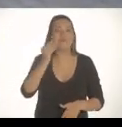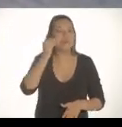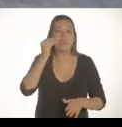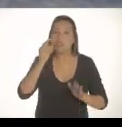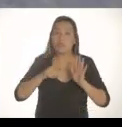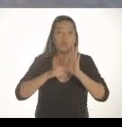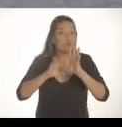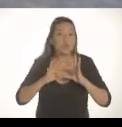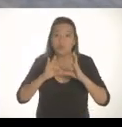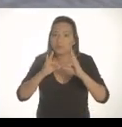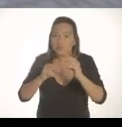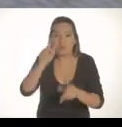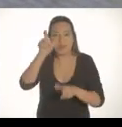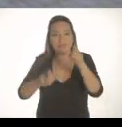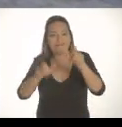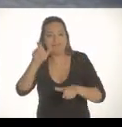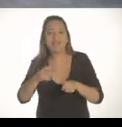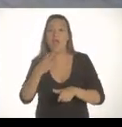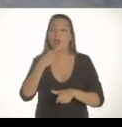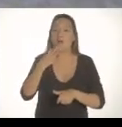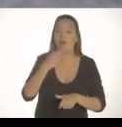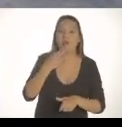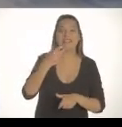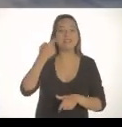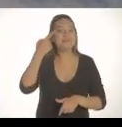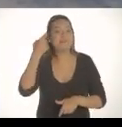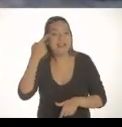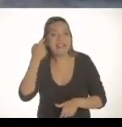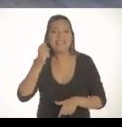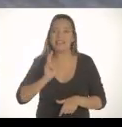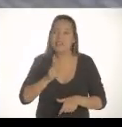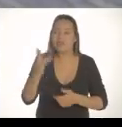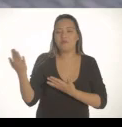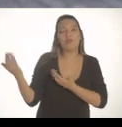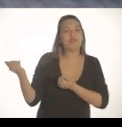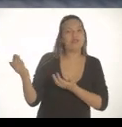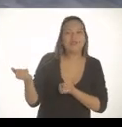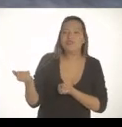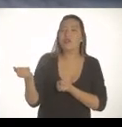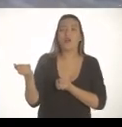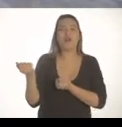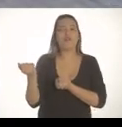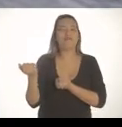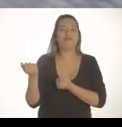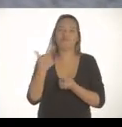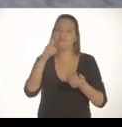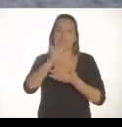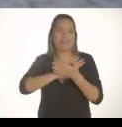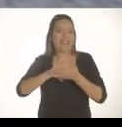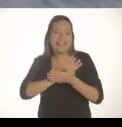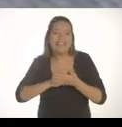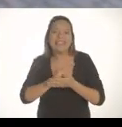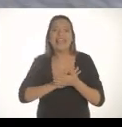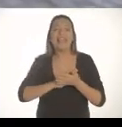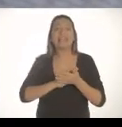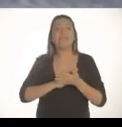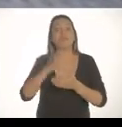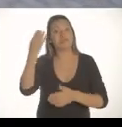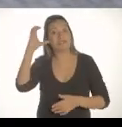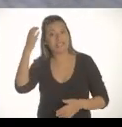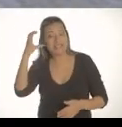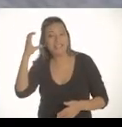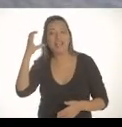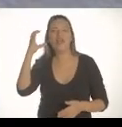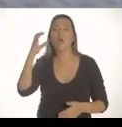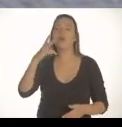Conheci o Marcelo ainda jovenzinho, ele não exercia mandato nenhum. E lá em Niterói ele falou: